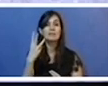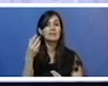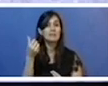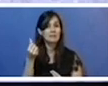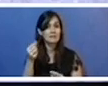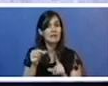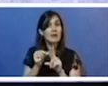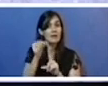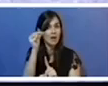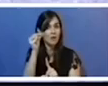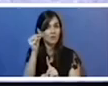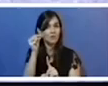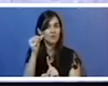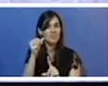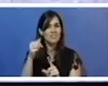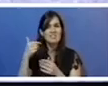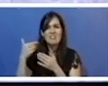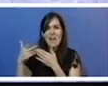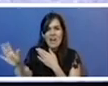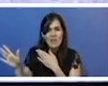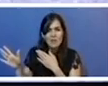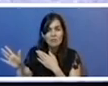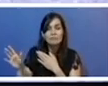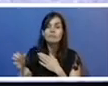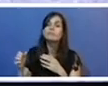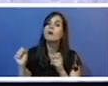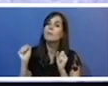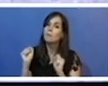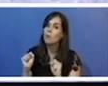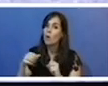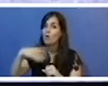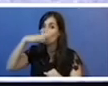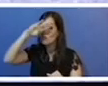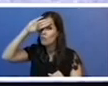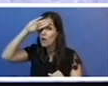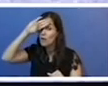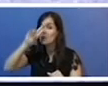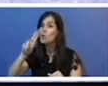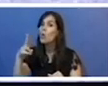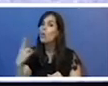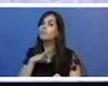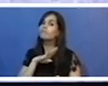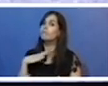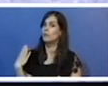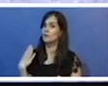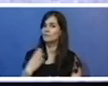graus. Se sair dessa temperatura, pode levar à febre ou até mesmo à morte.